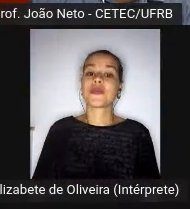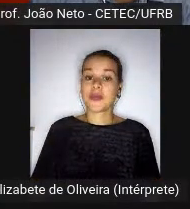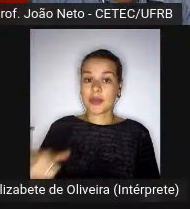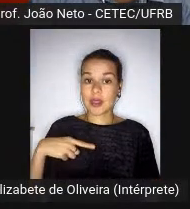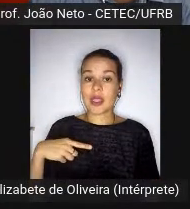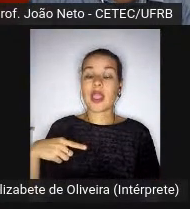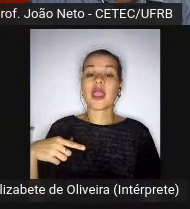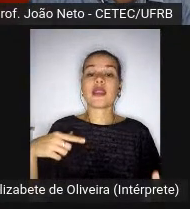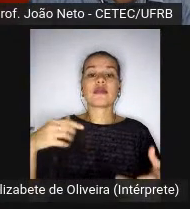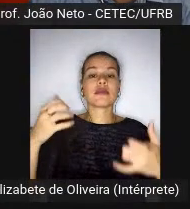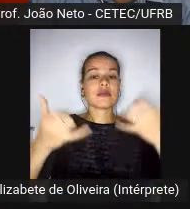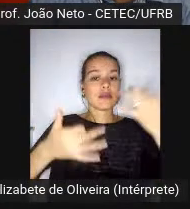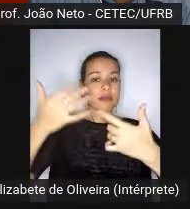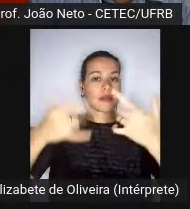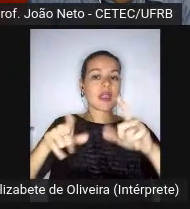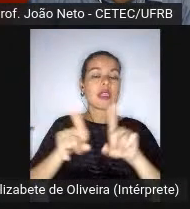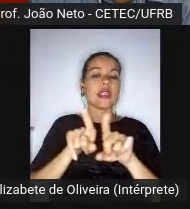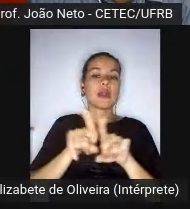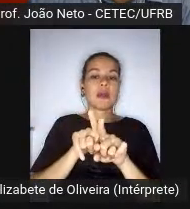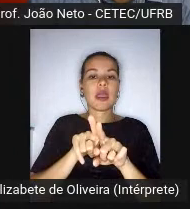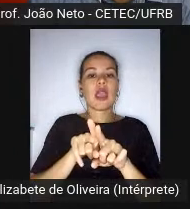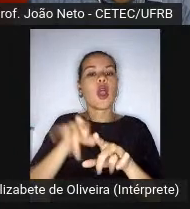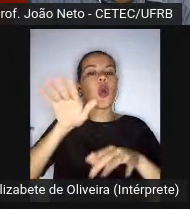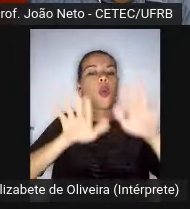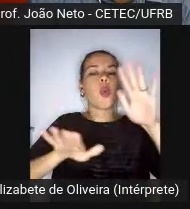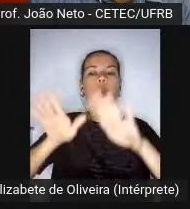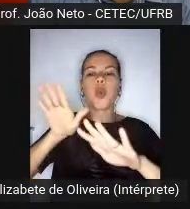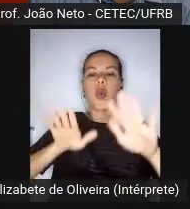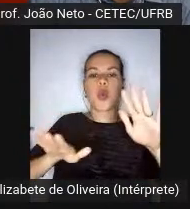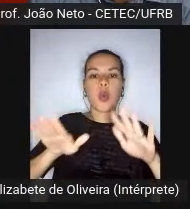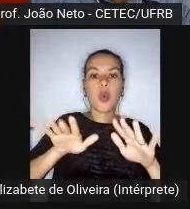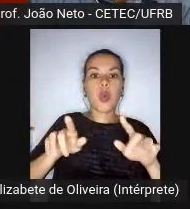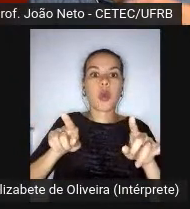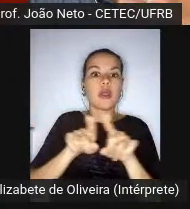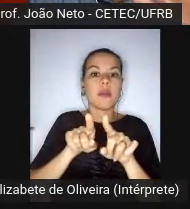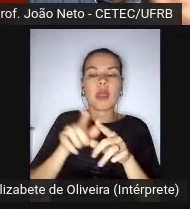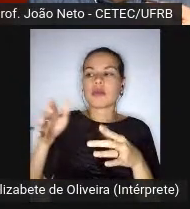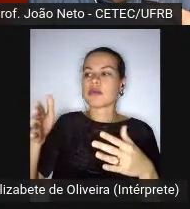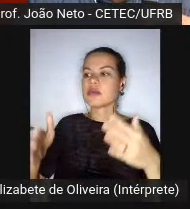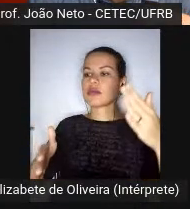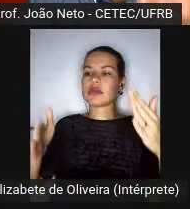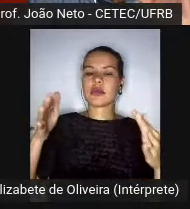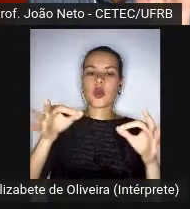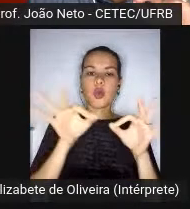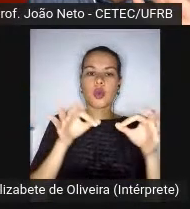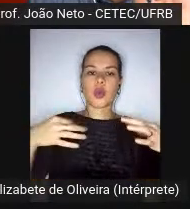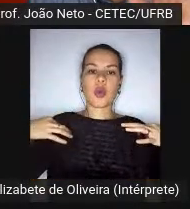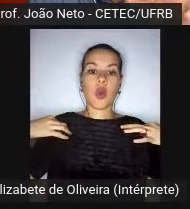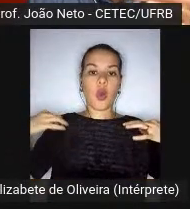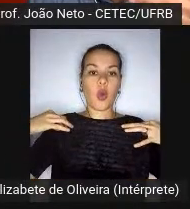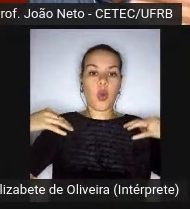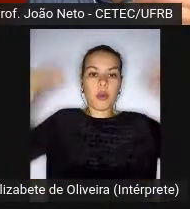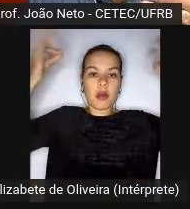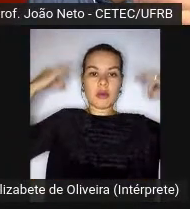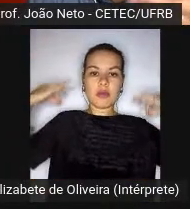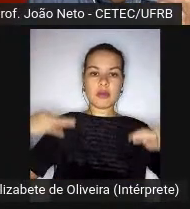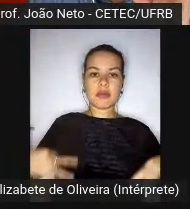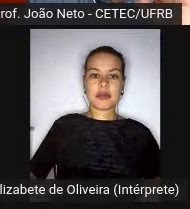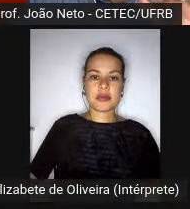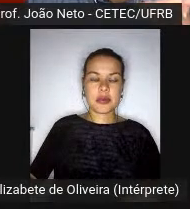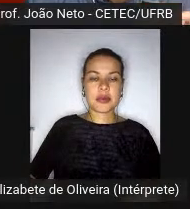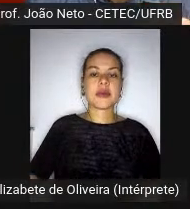Boris aí na questão do Cuidado o bolos até para colocar roupas percebam que nós já temos já esse